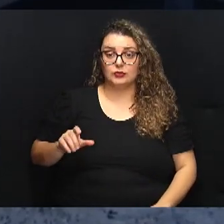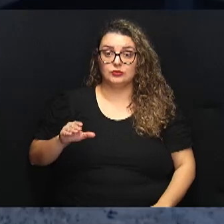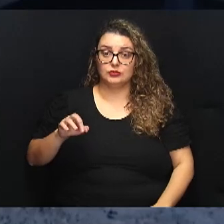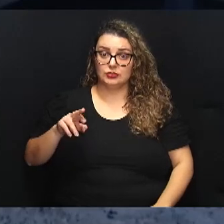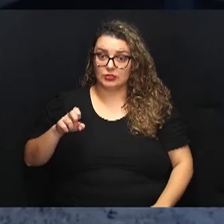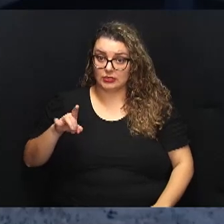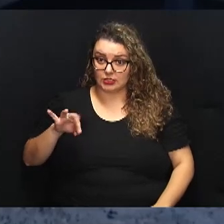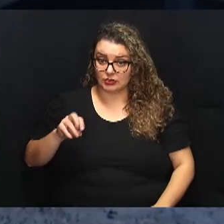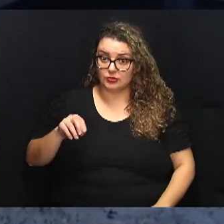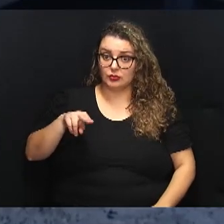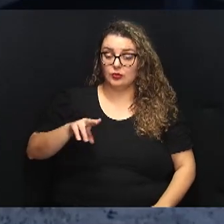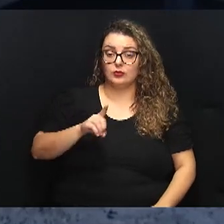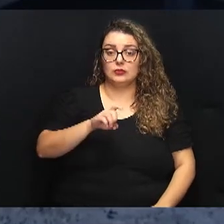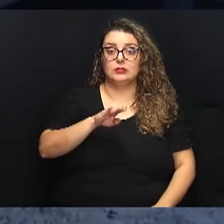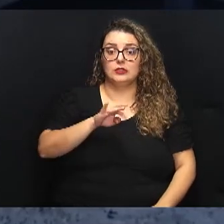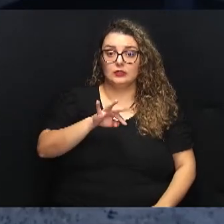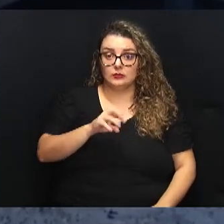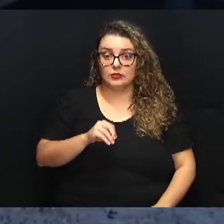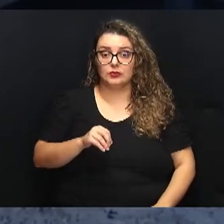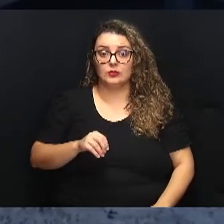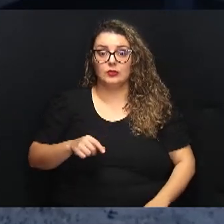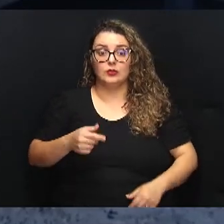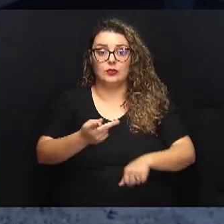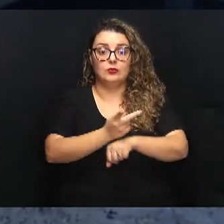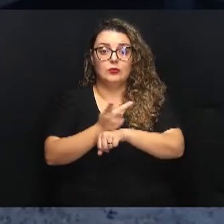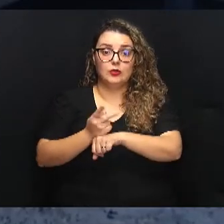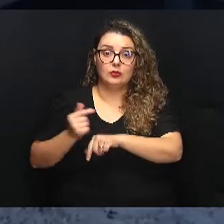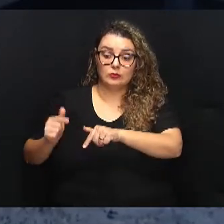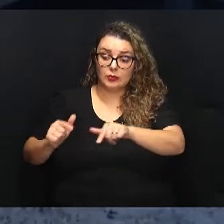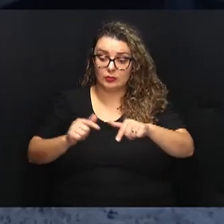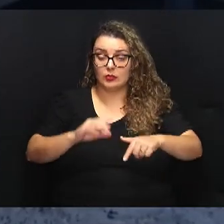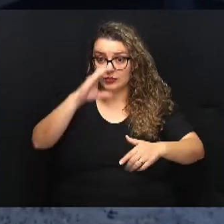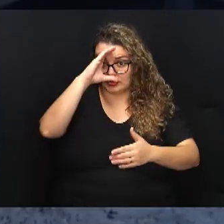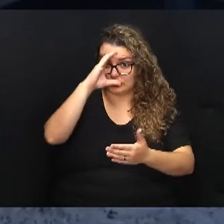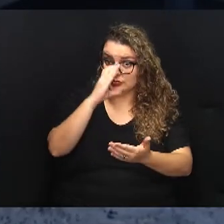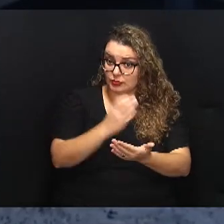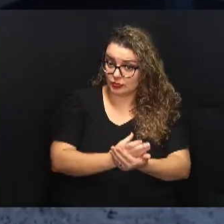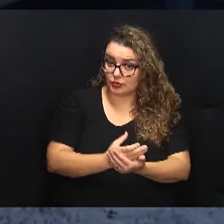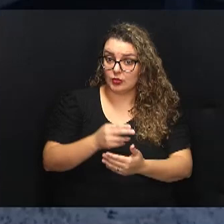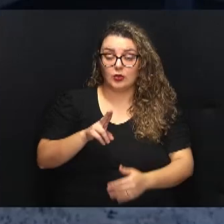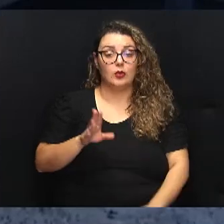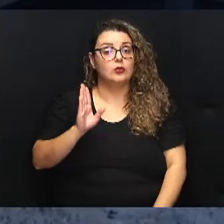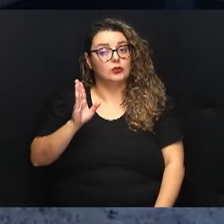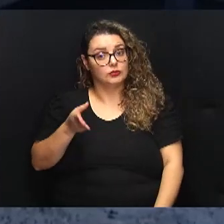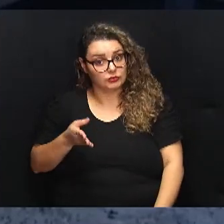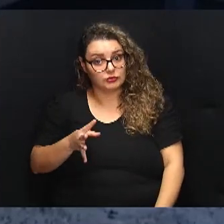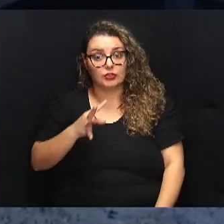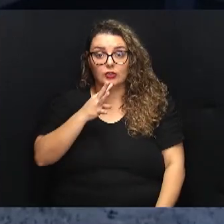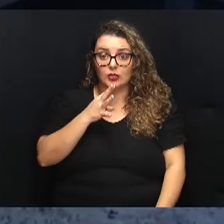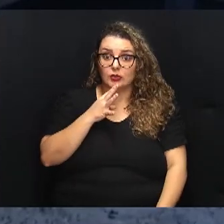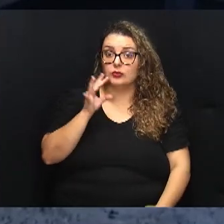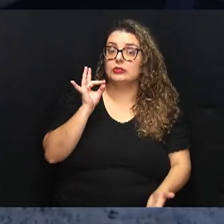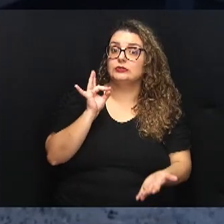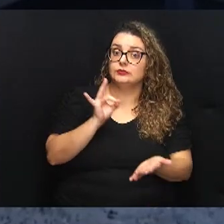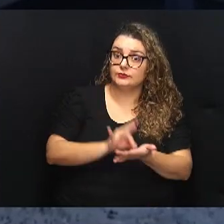de débito. Então procure sempre estabelecimentos que sejam de confiança ou que você já conheça